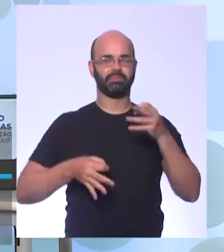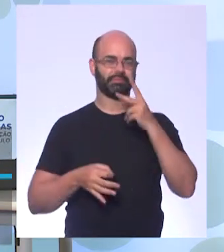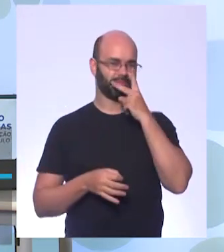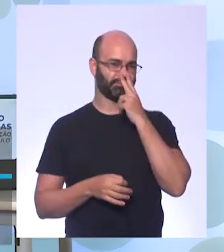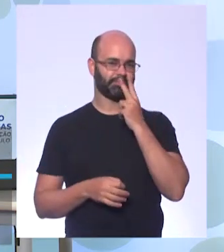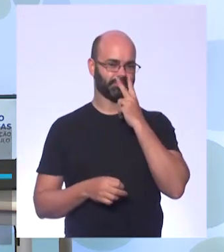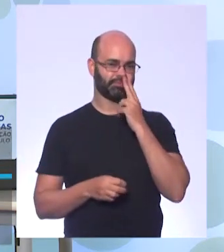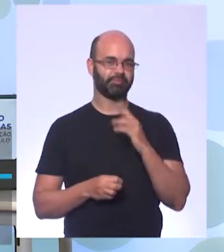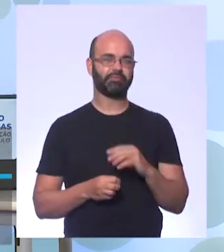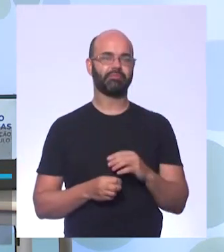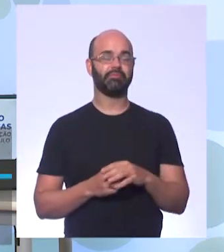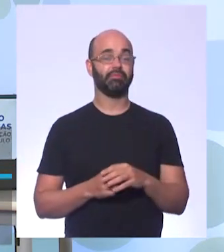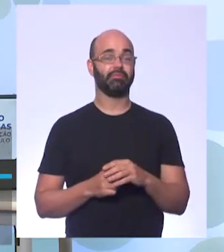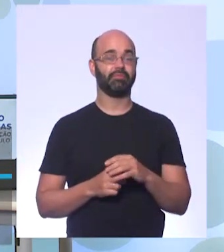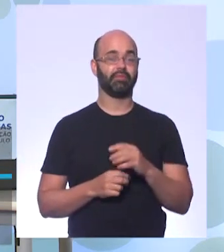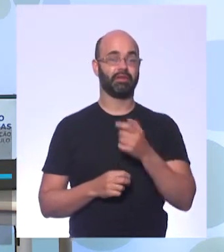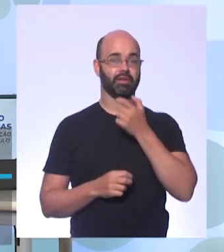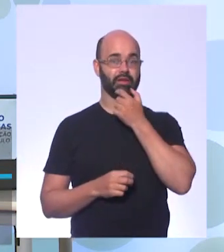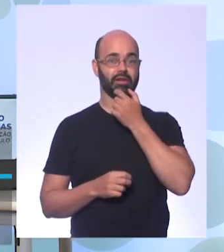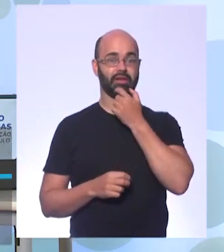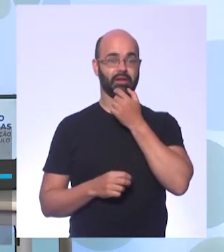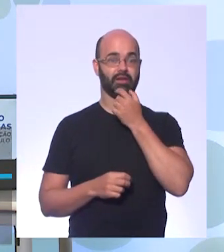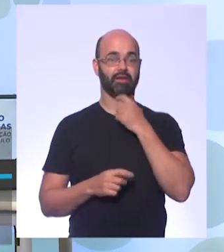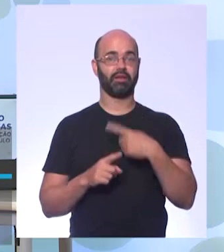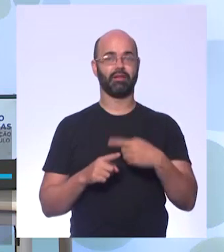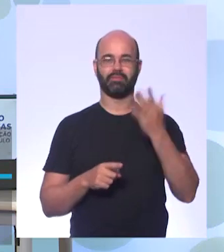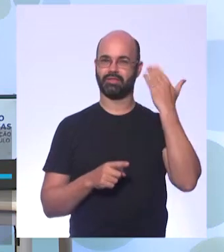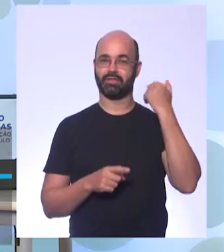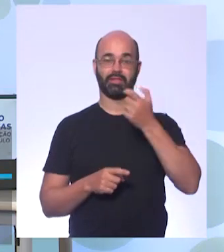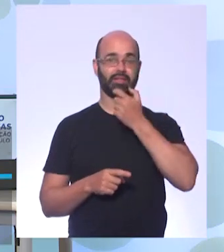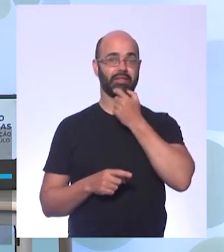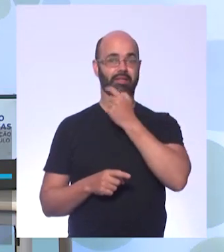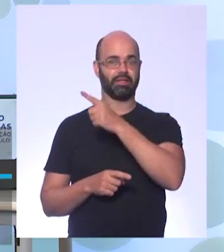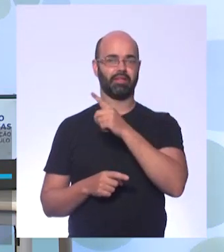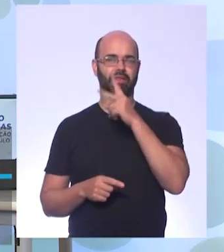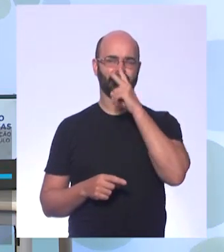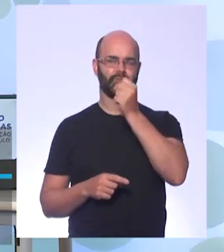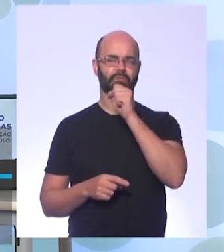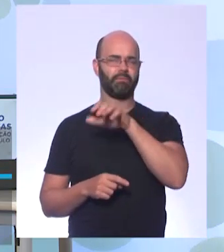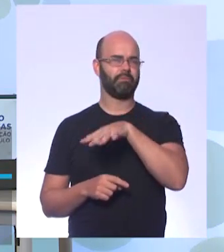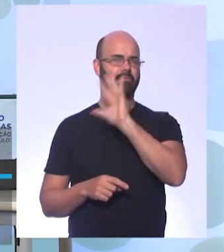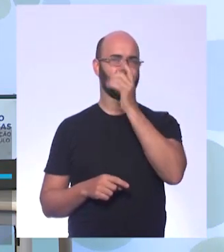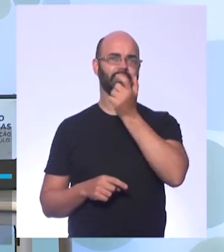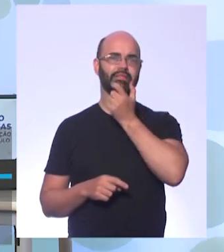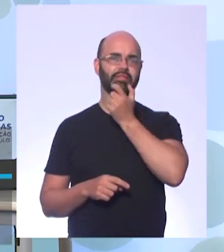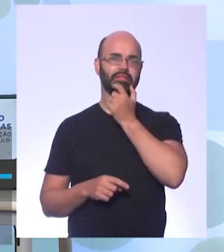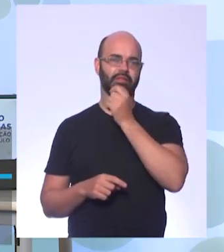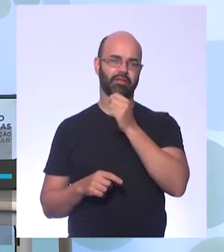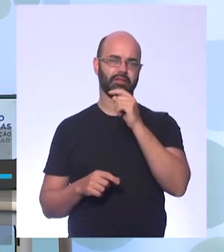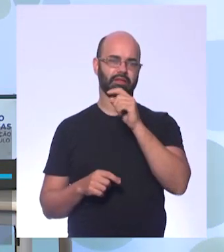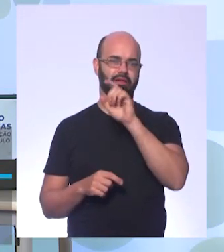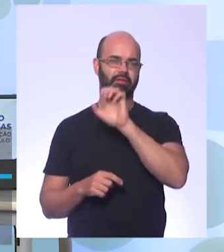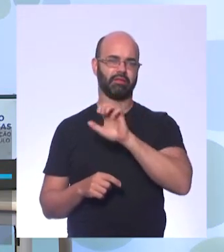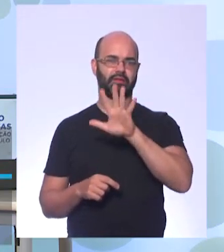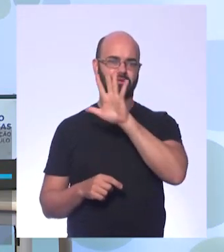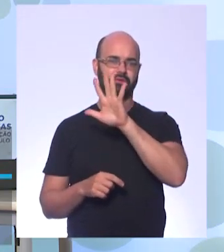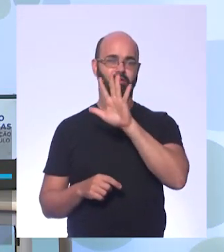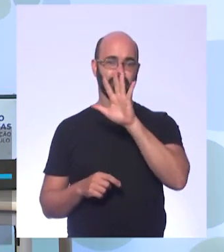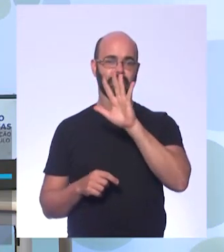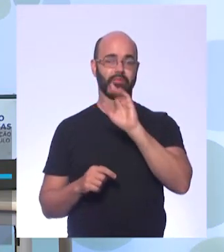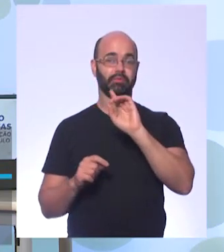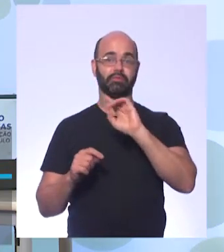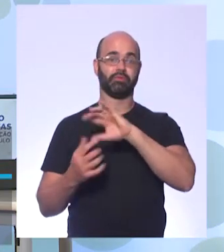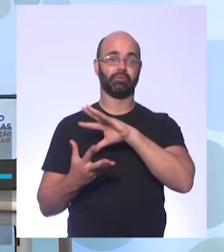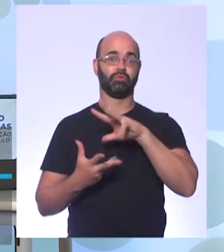caso, aí foi a Inglaterra, porque na época a Inglaterra era a maior potência da Europa e, consequentemente, a maior potência do mundo. E ela arbitrou